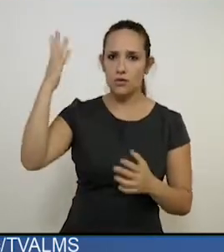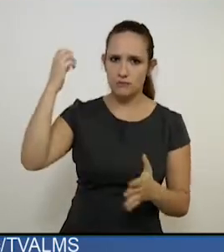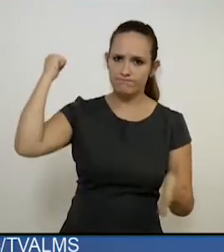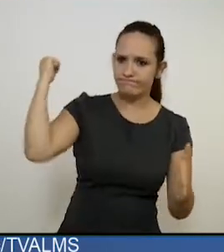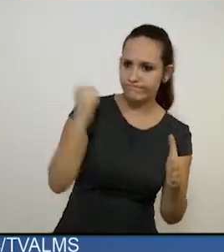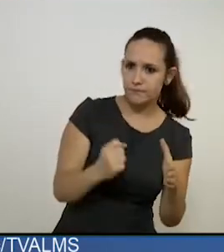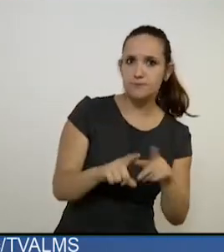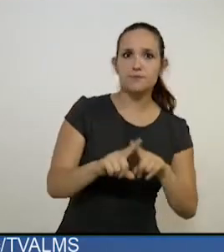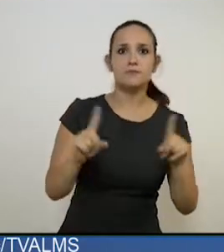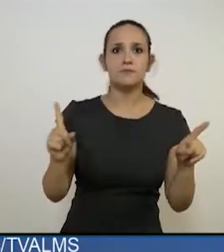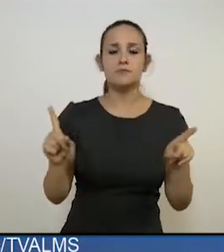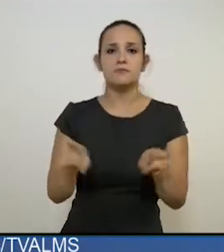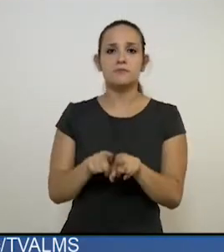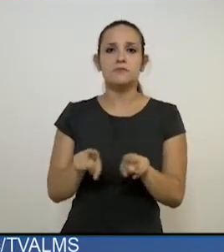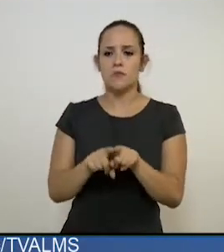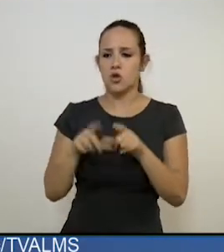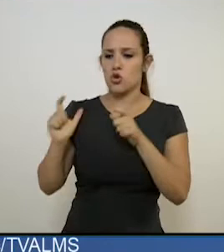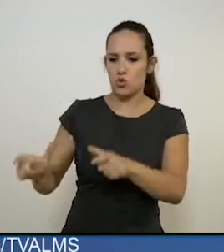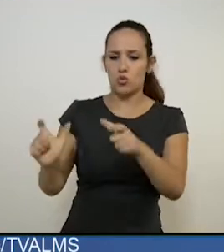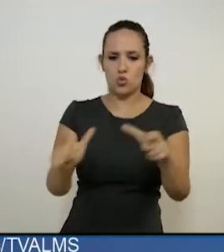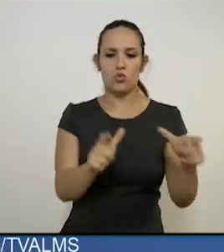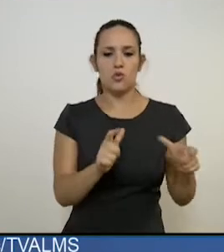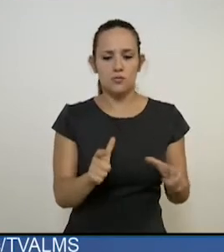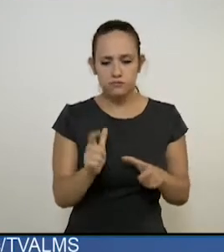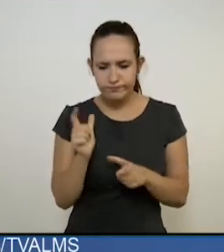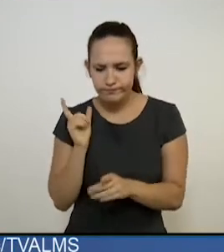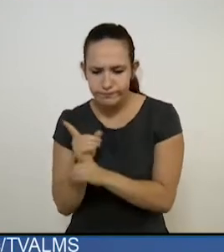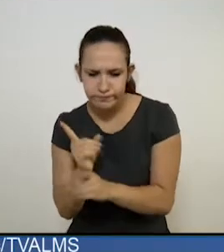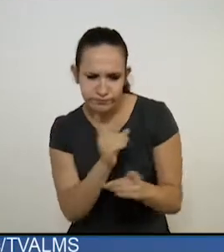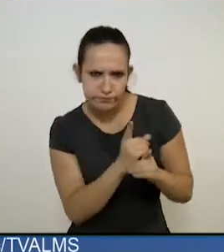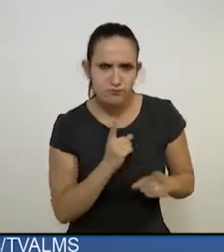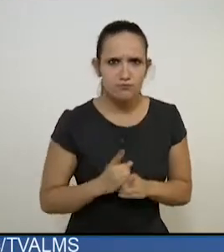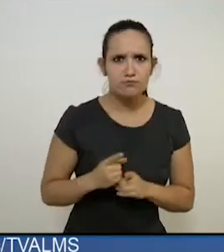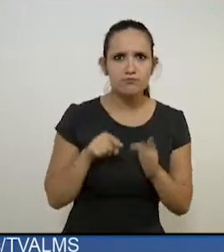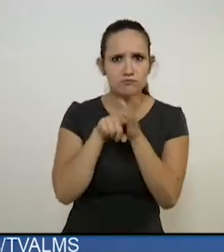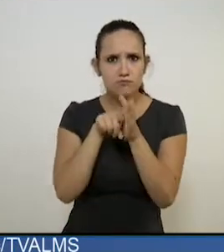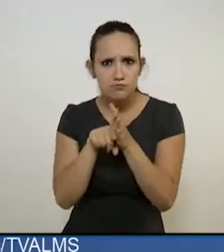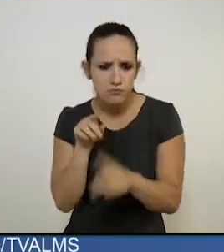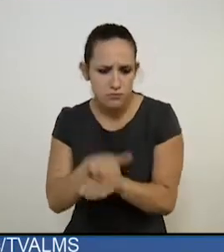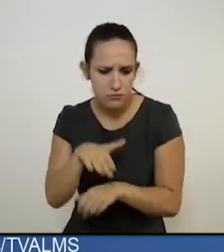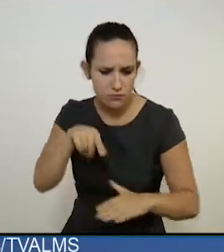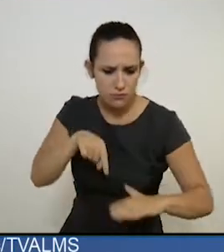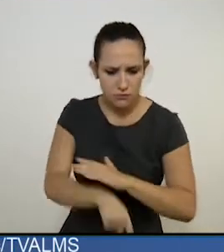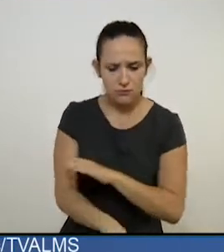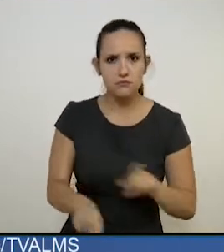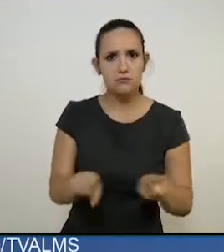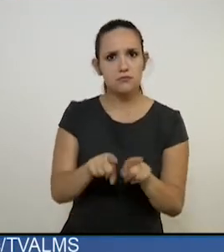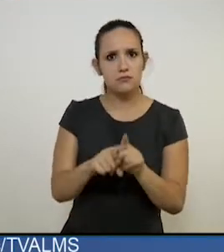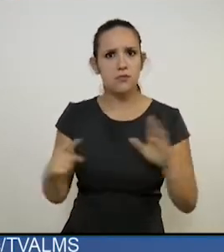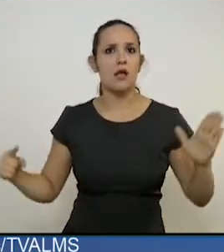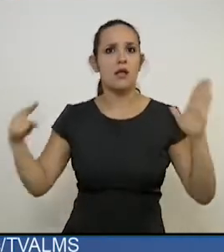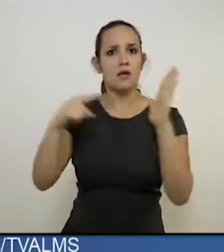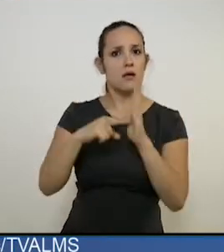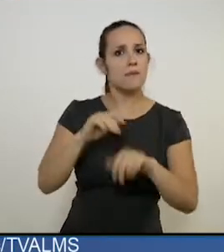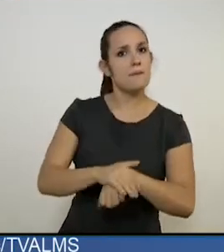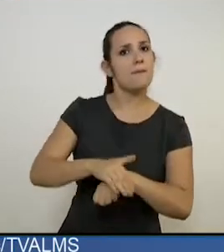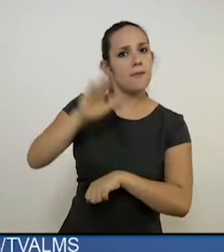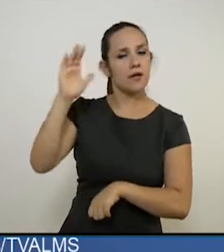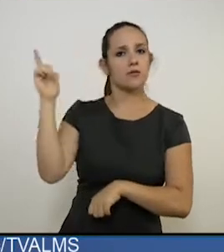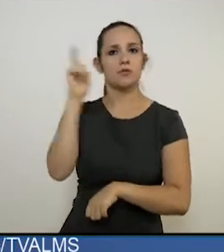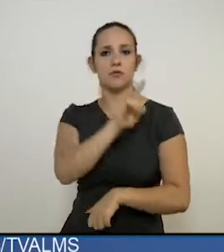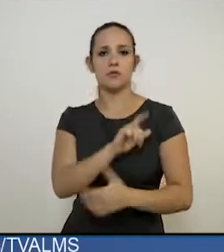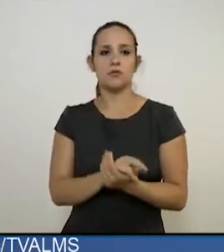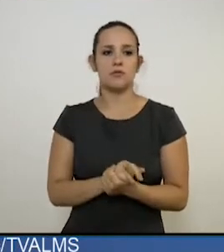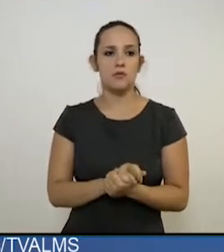e respectiva localidade, o desdobramento de sua investigação, o número de denúncias oferecidas e o